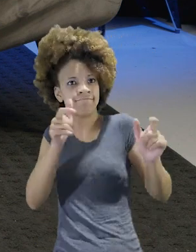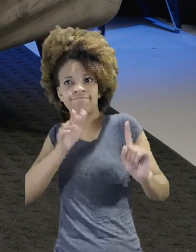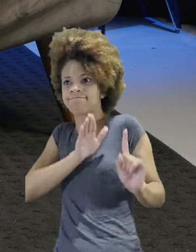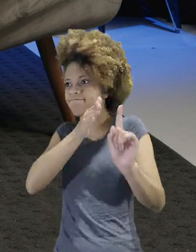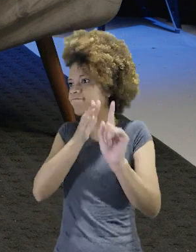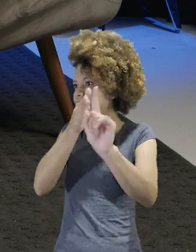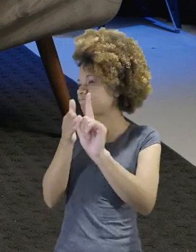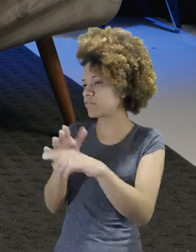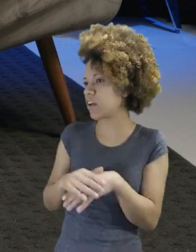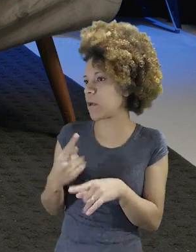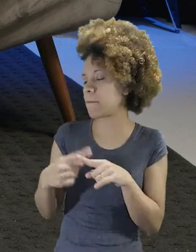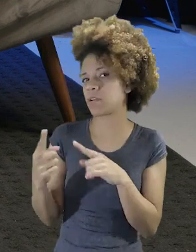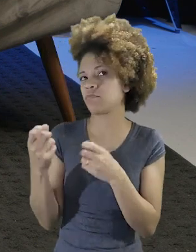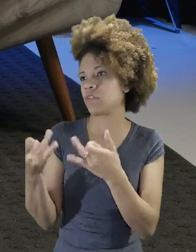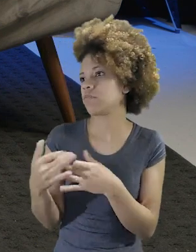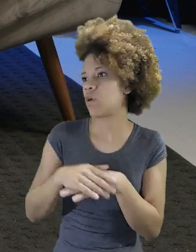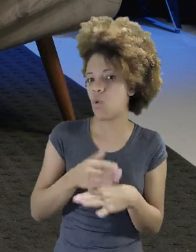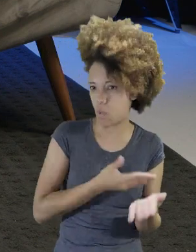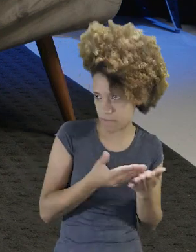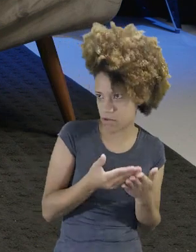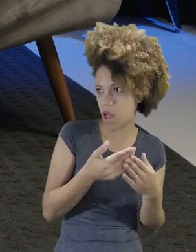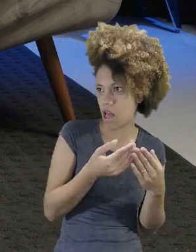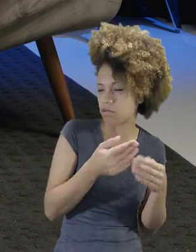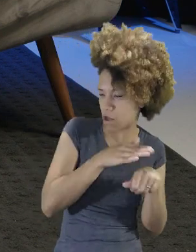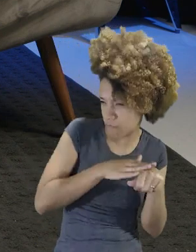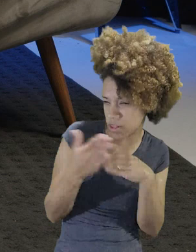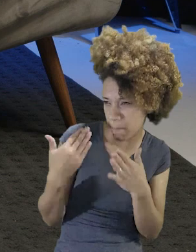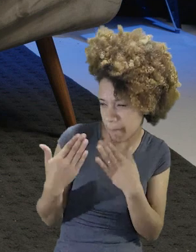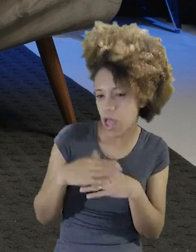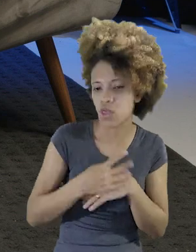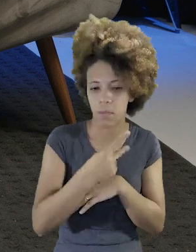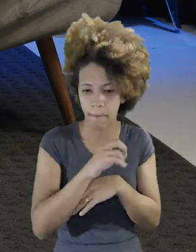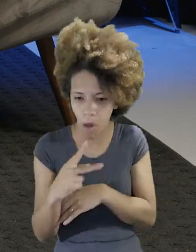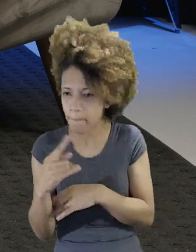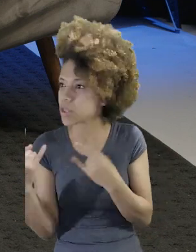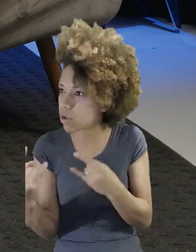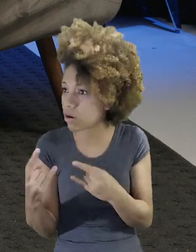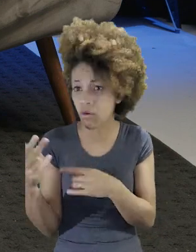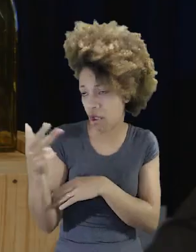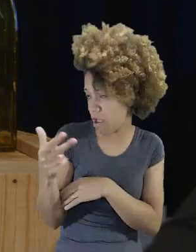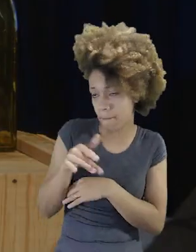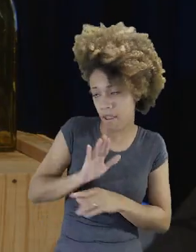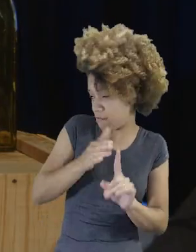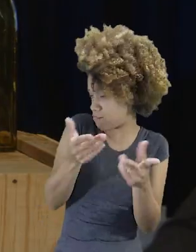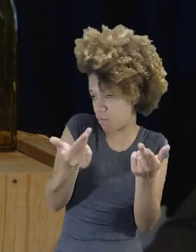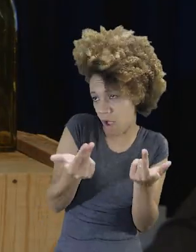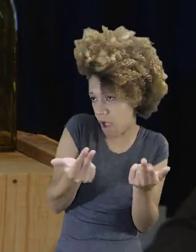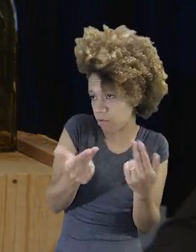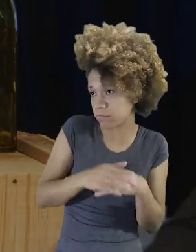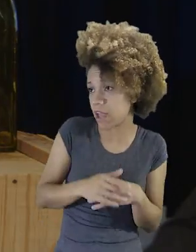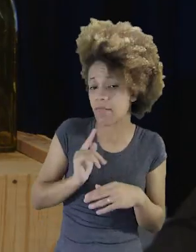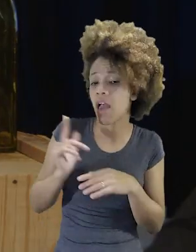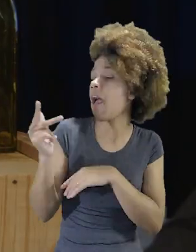da conversa que você fala da coisa do pop do rock e tal Hoje o rap é isso daí e aí e aí tem muito réplica tipo muito rap que por